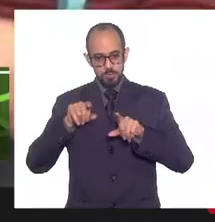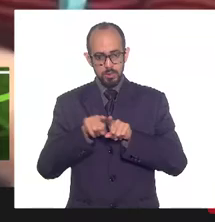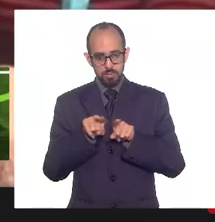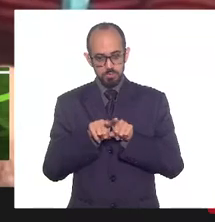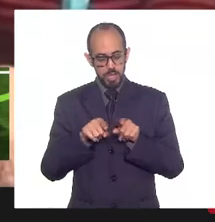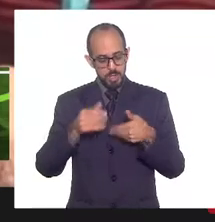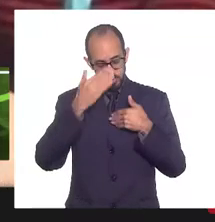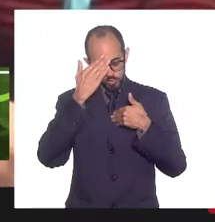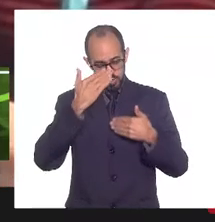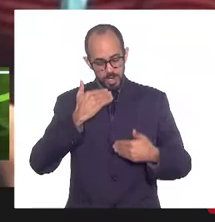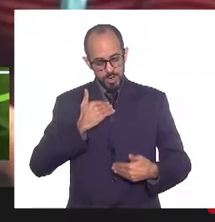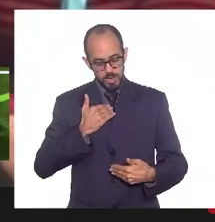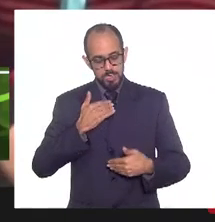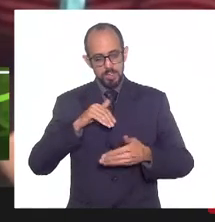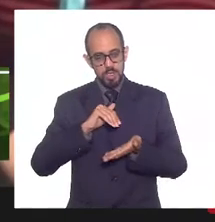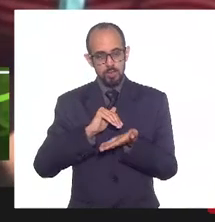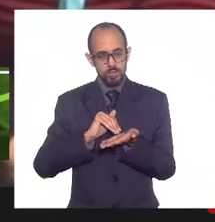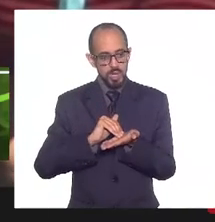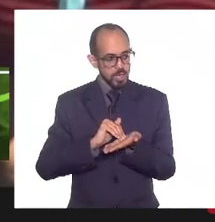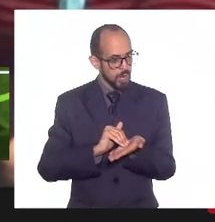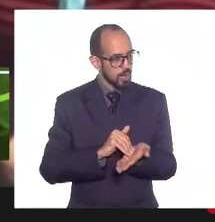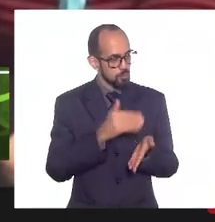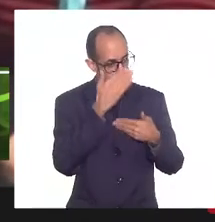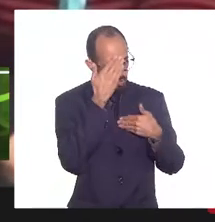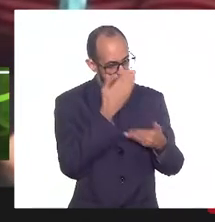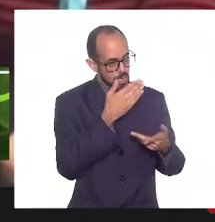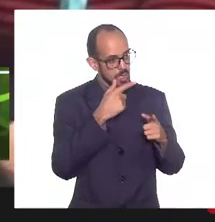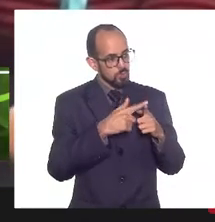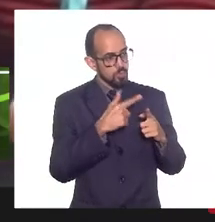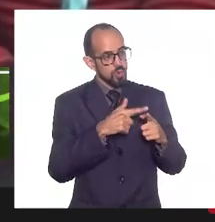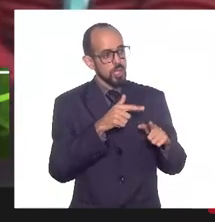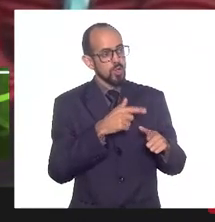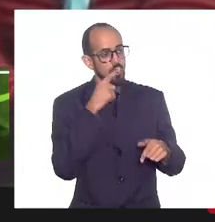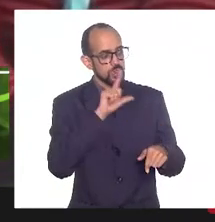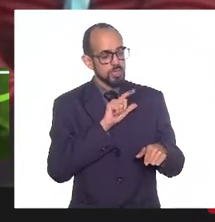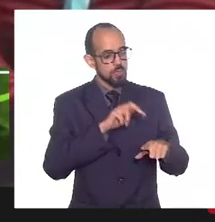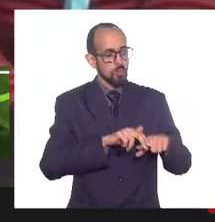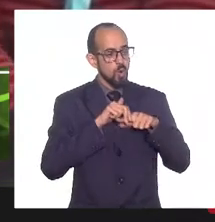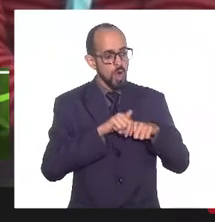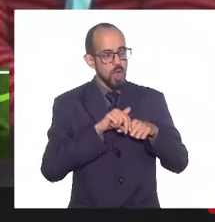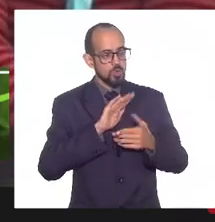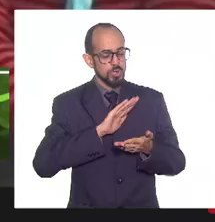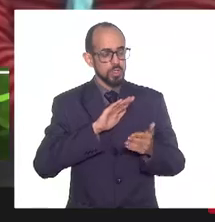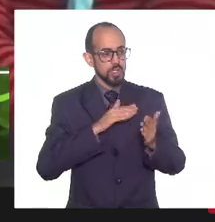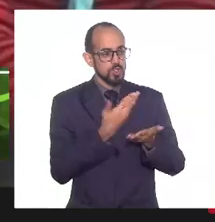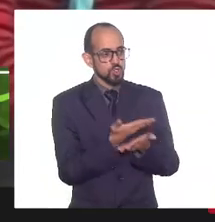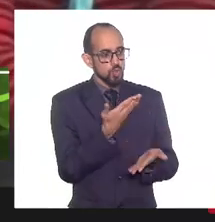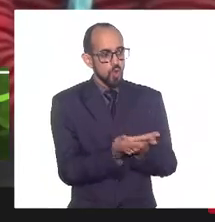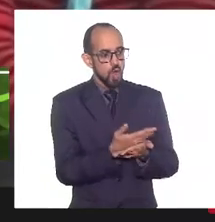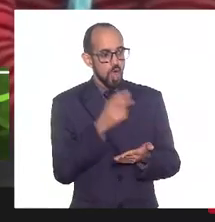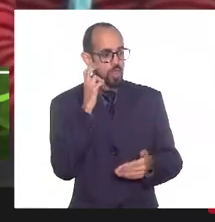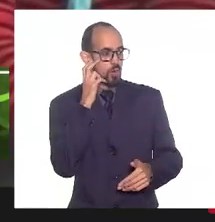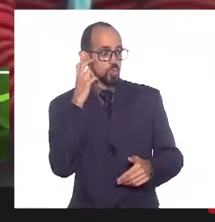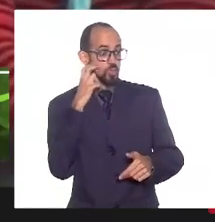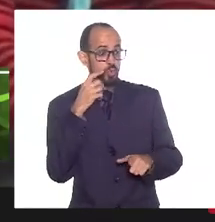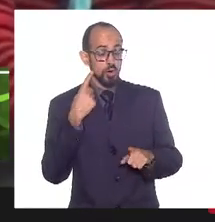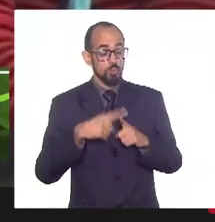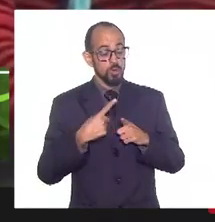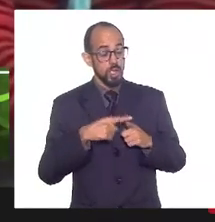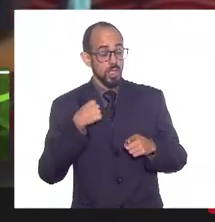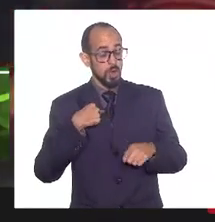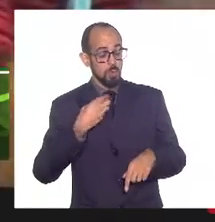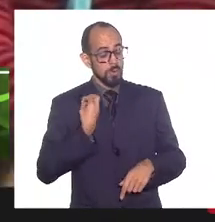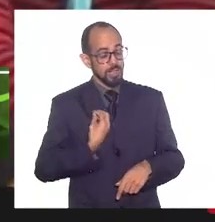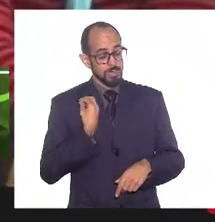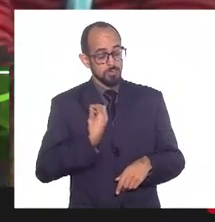muito obrigada pela escola da cultura eu só consegui por conta da escola da cultura eu só consegui porque eu participei da formação eu não entendi